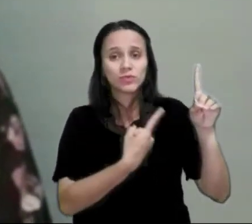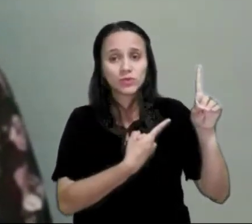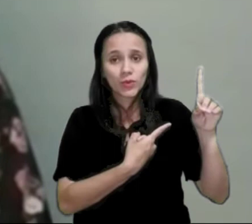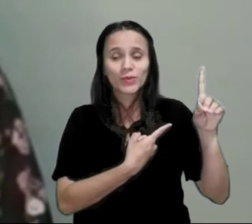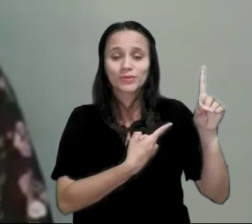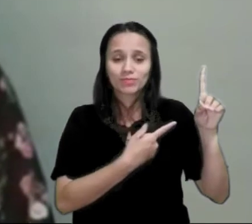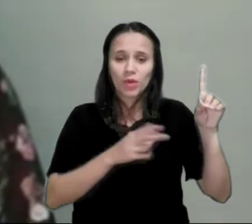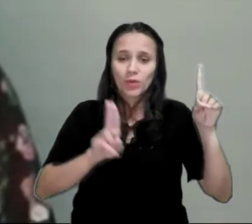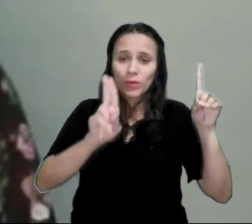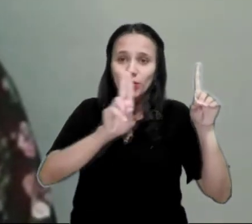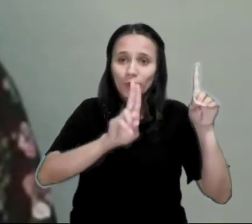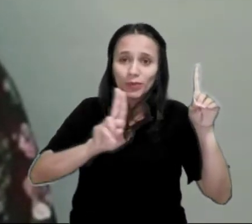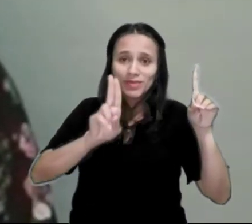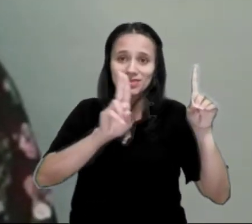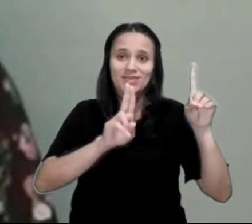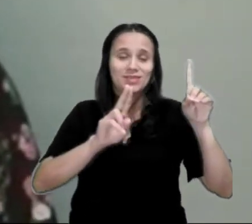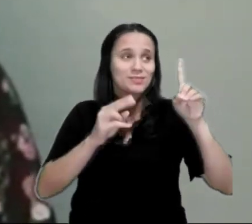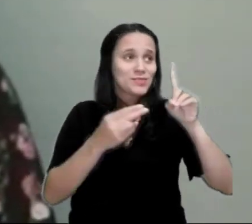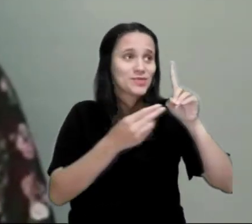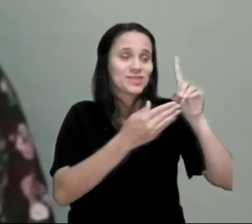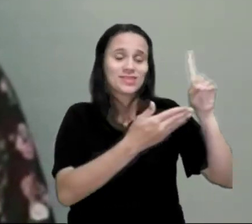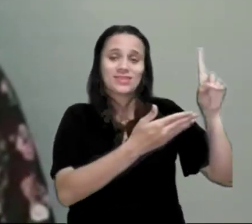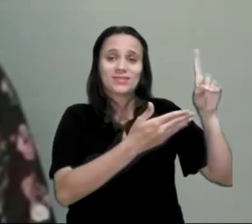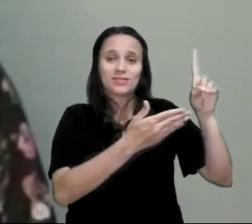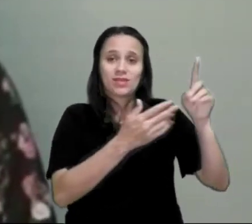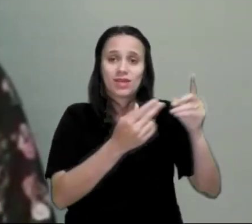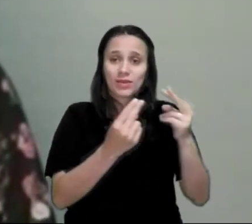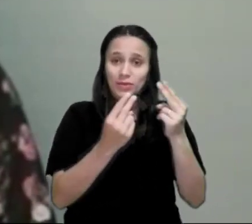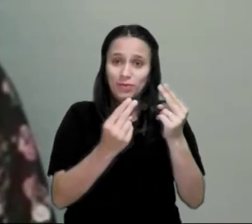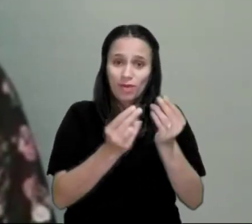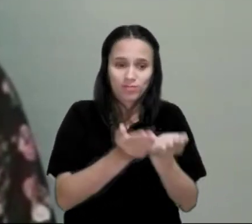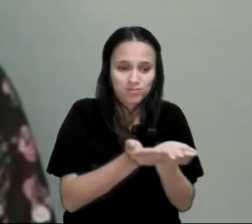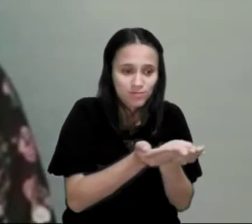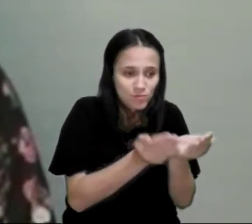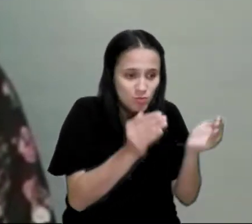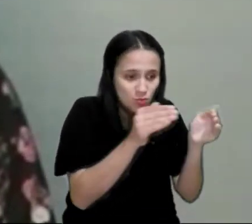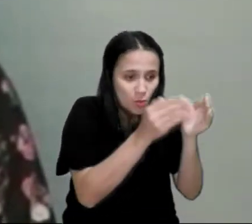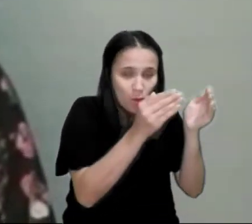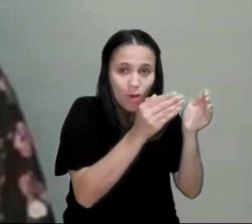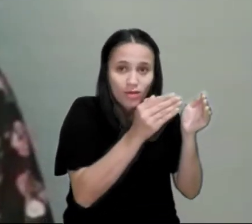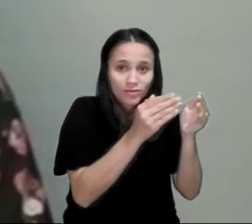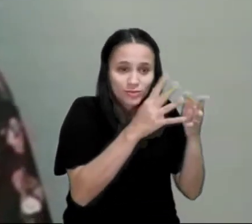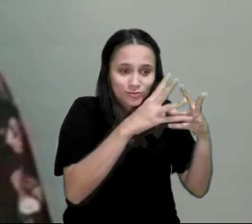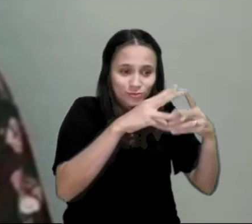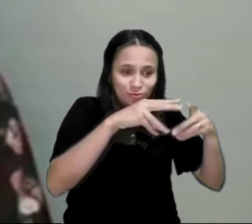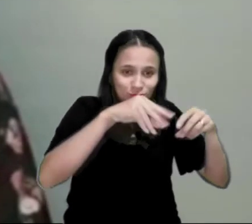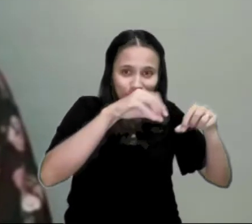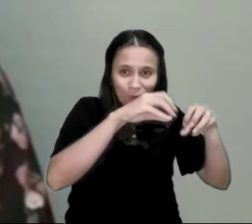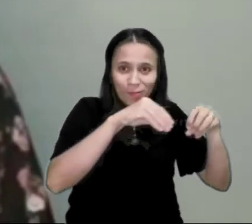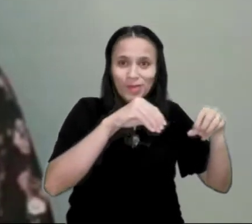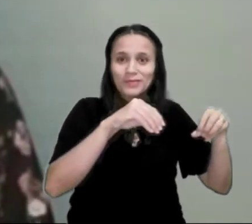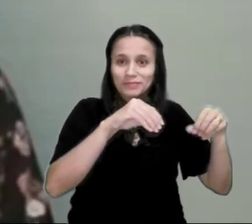que nós possamos ser usados por Deus como potes de barro.